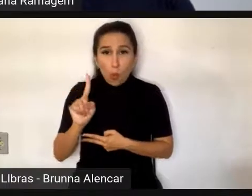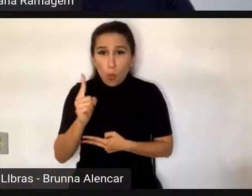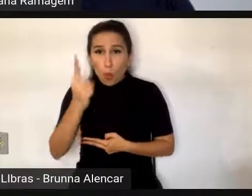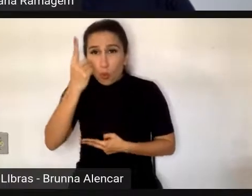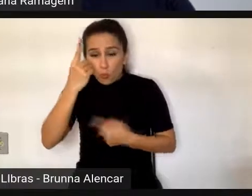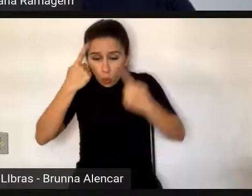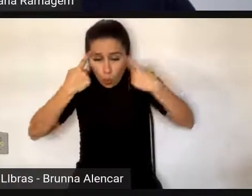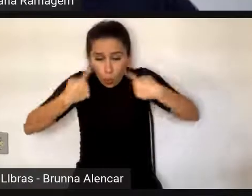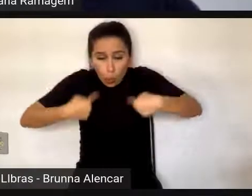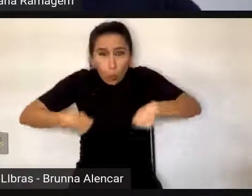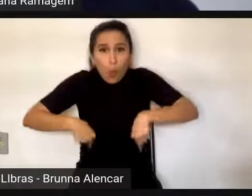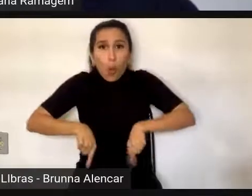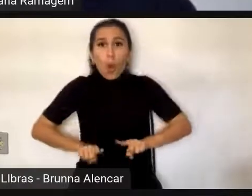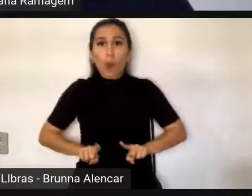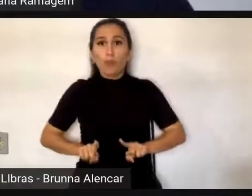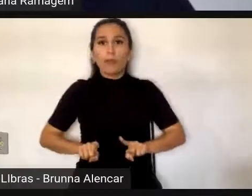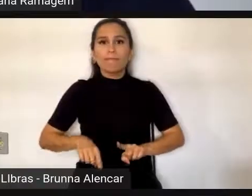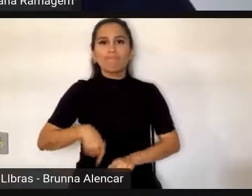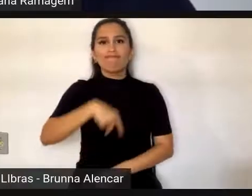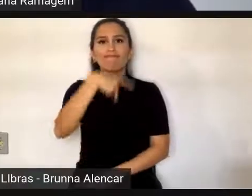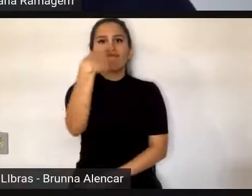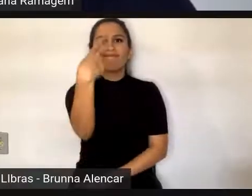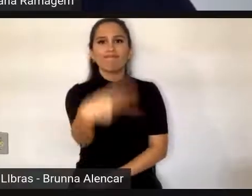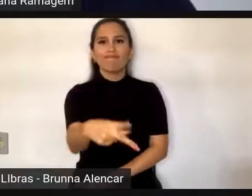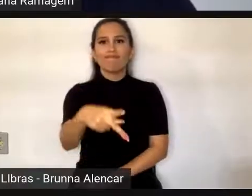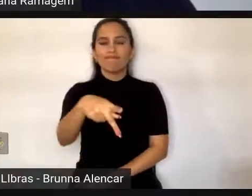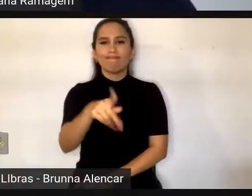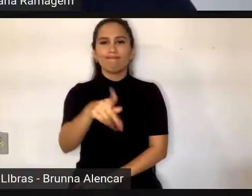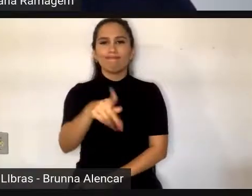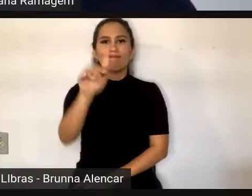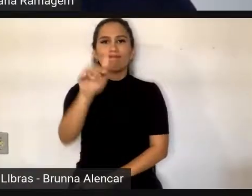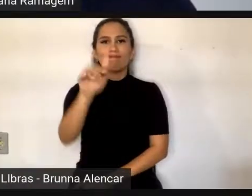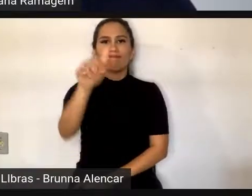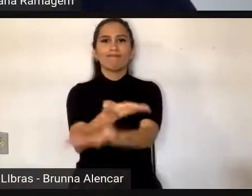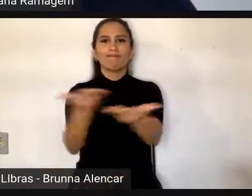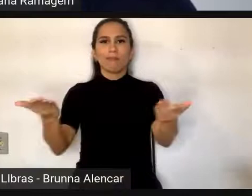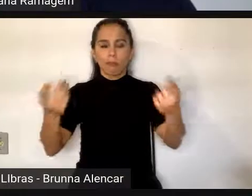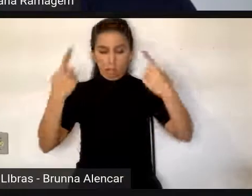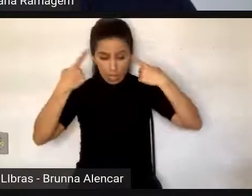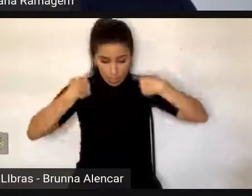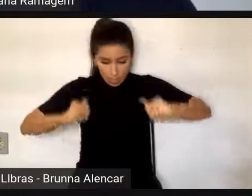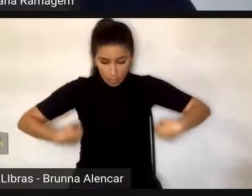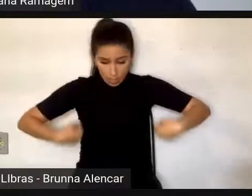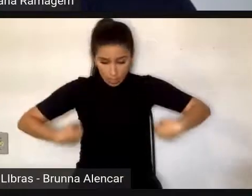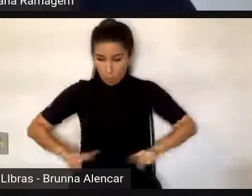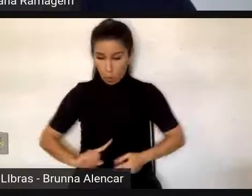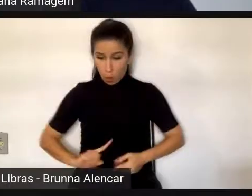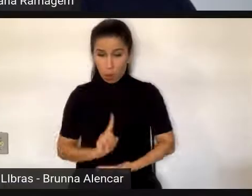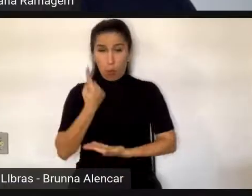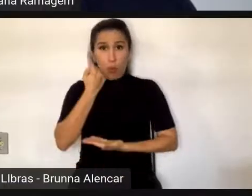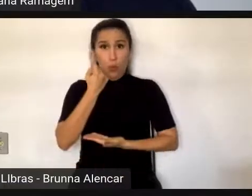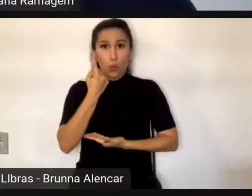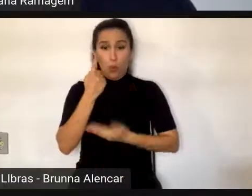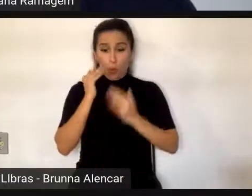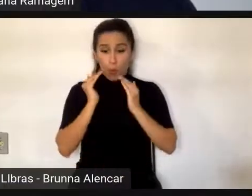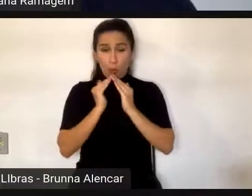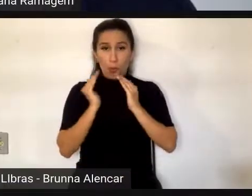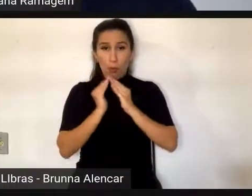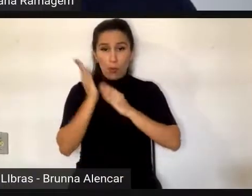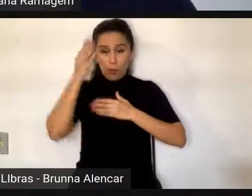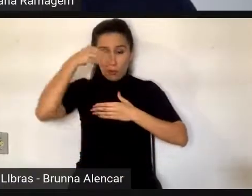Do primeiro ao último dia da sua vida, você está nessa morada. Cuide bem